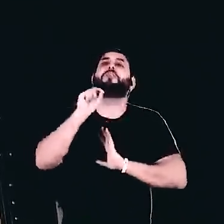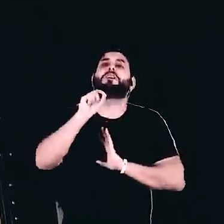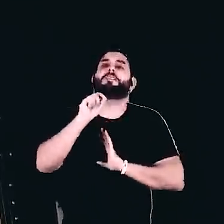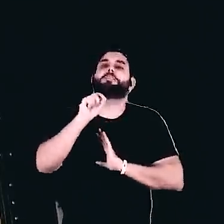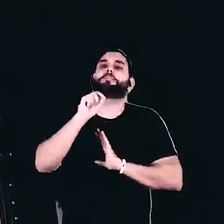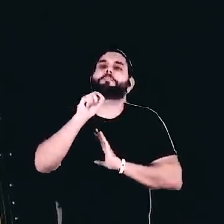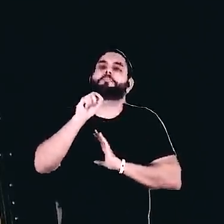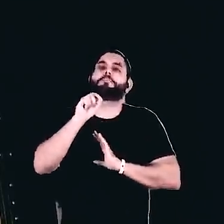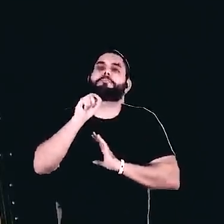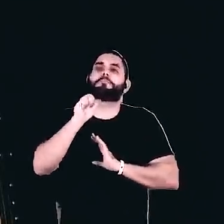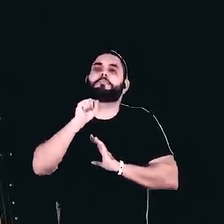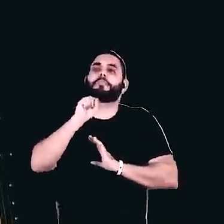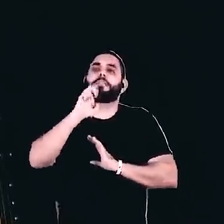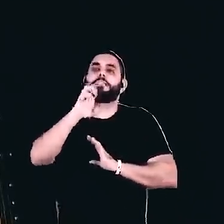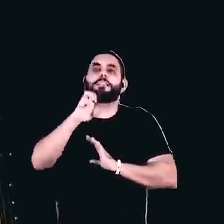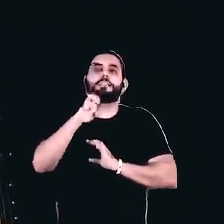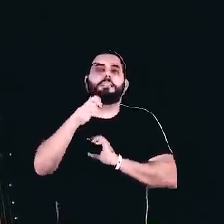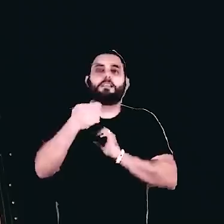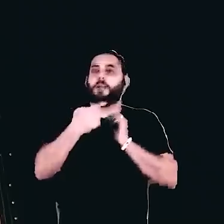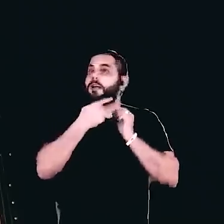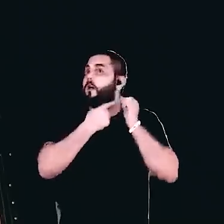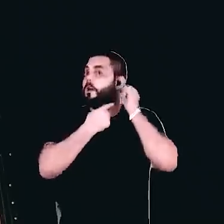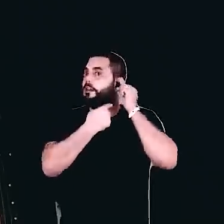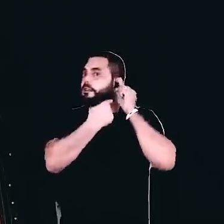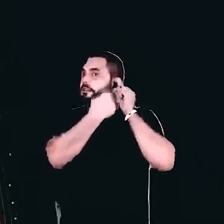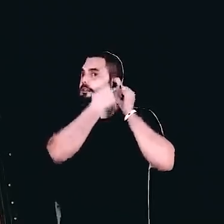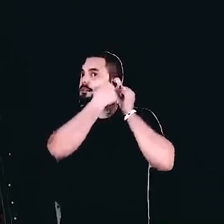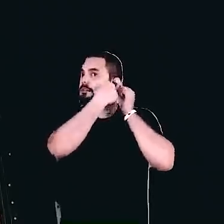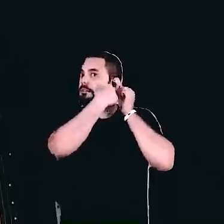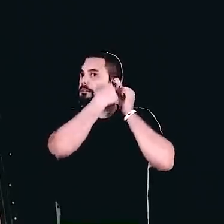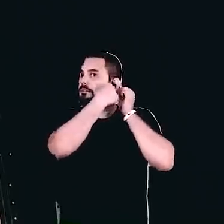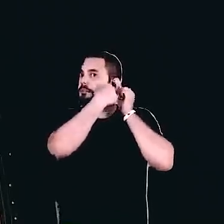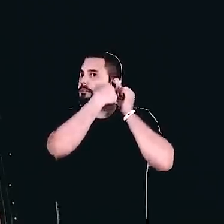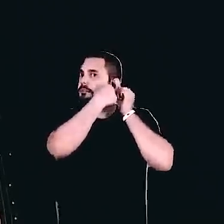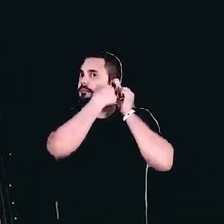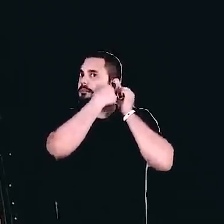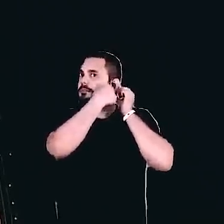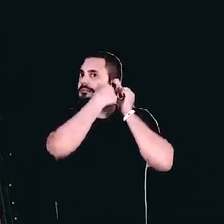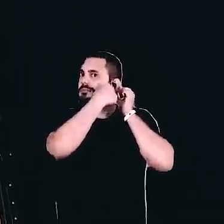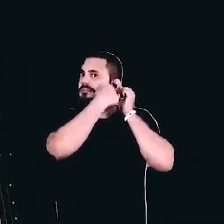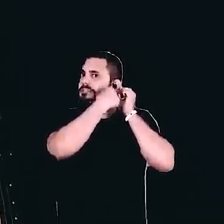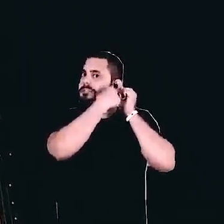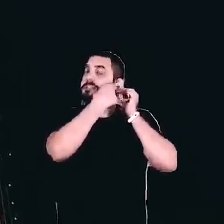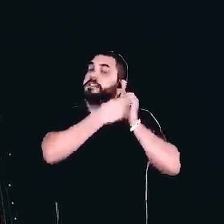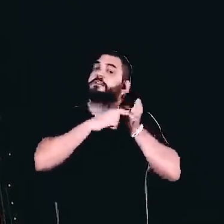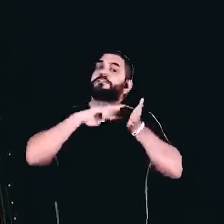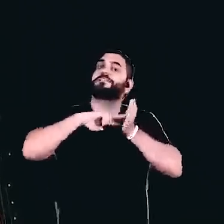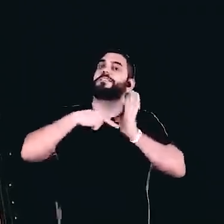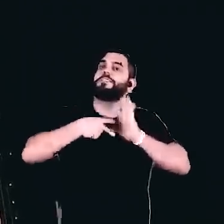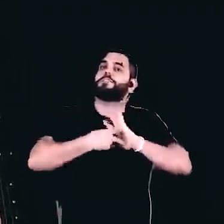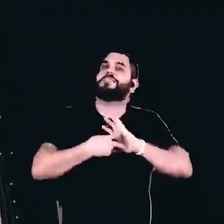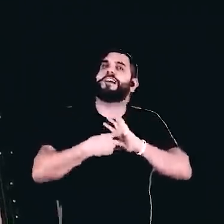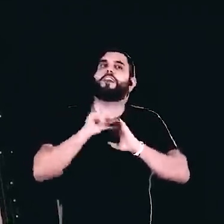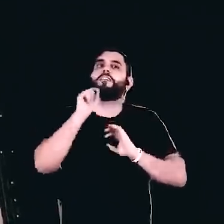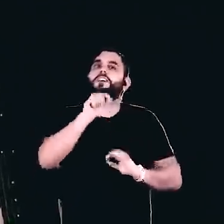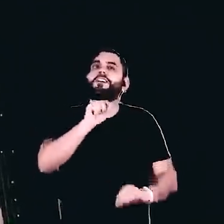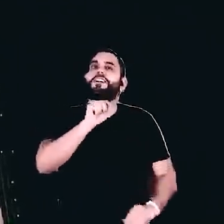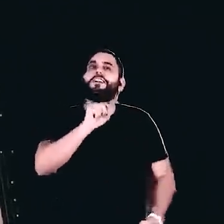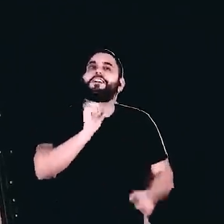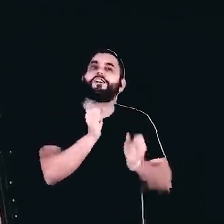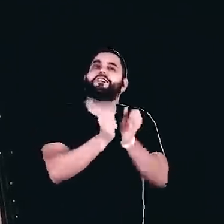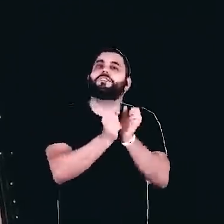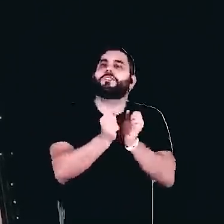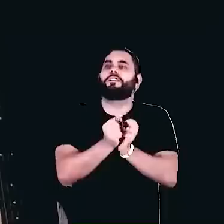ele furasse a sua orelha. O furo na orelha era o símbolo de que aquele escravo